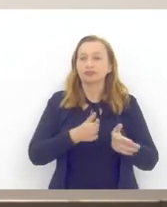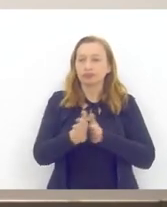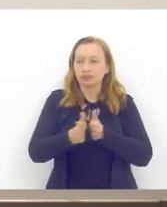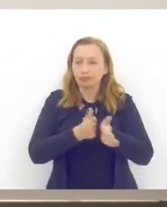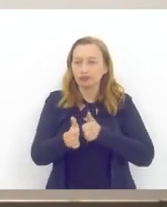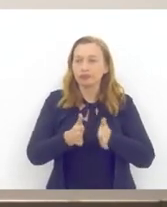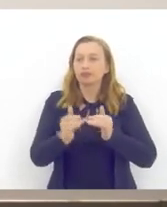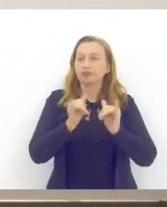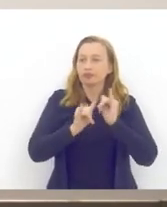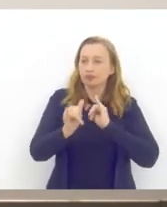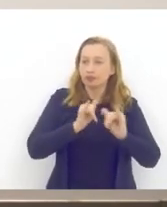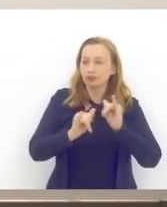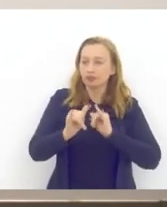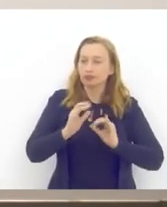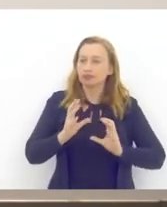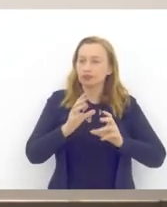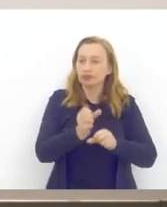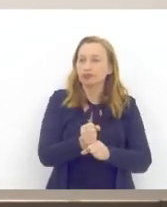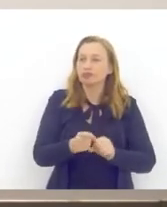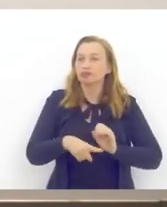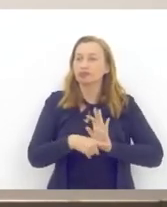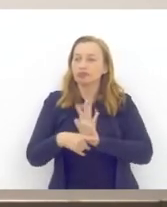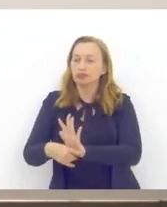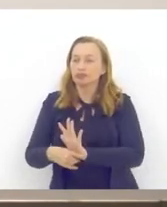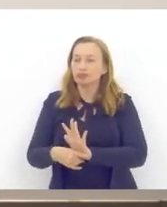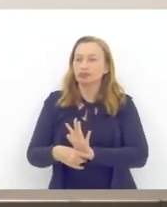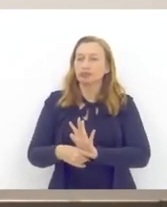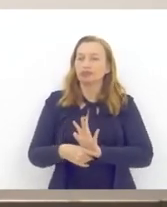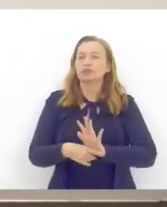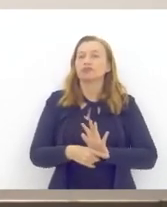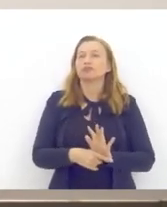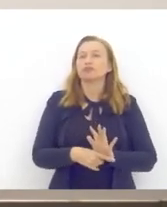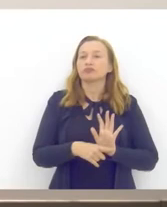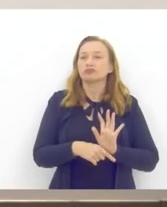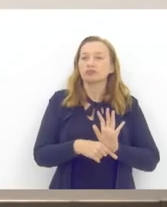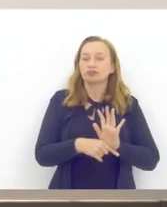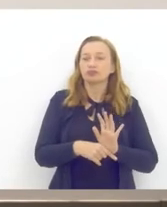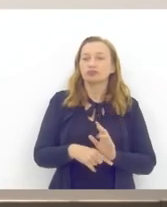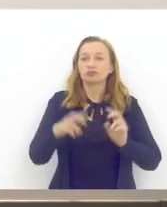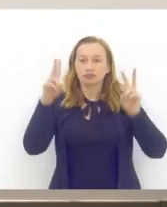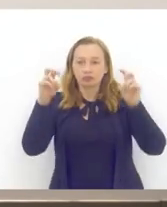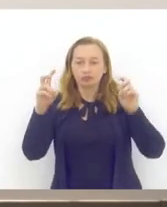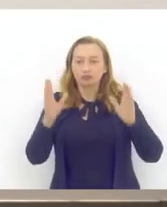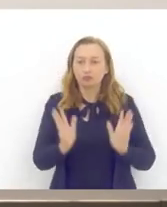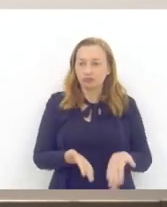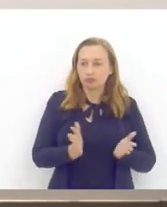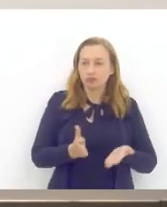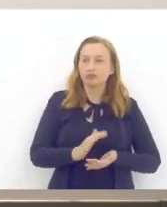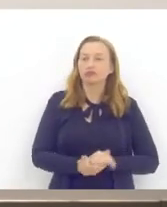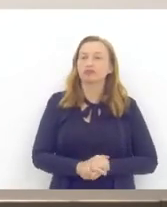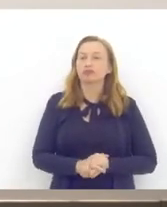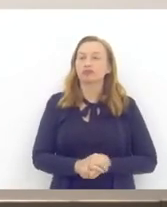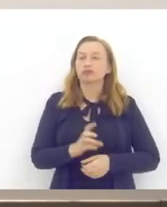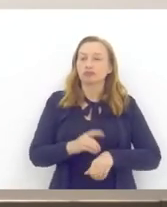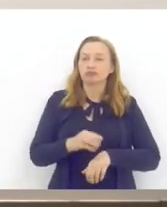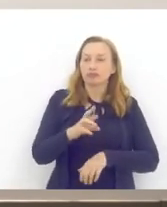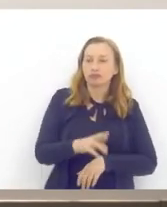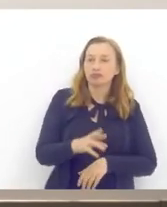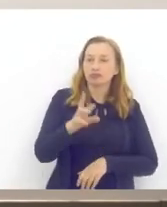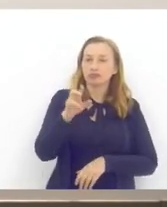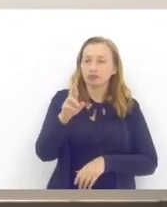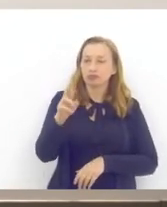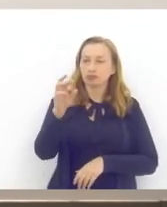à informação, aos cálculos, vai nos ajudar a ponderar essas questões. Então, agora, doutor Rodrigo